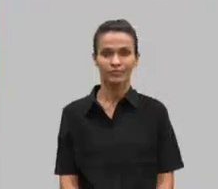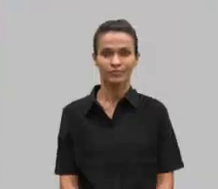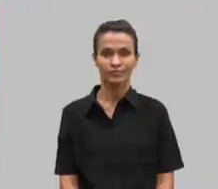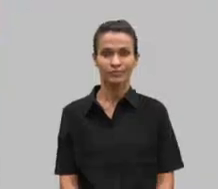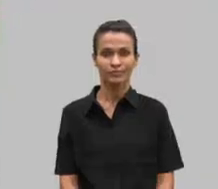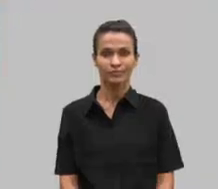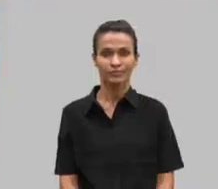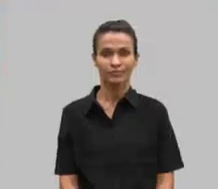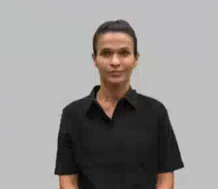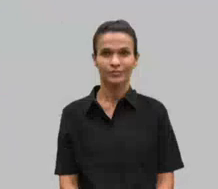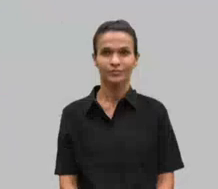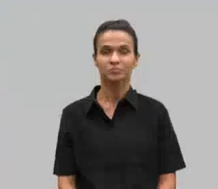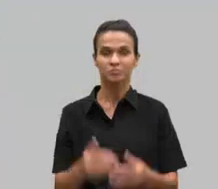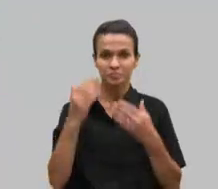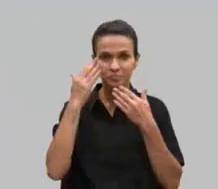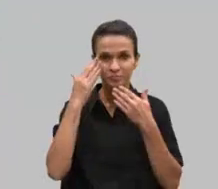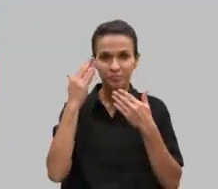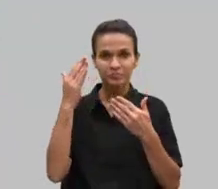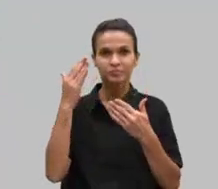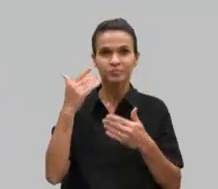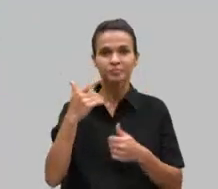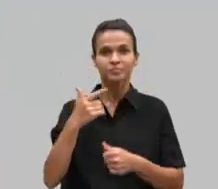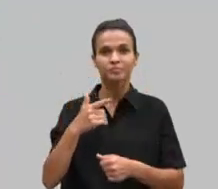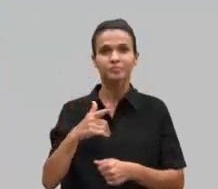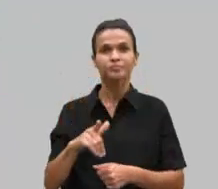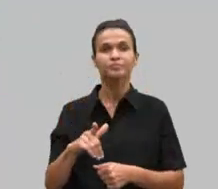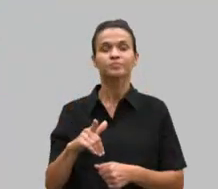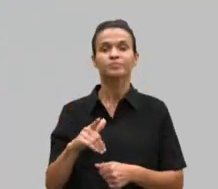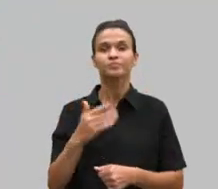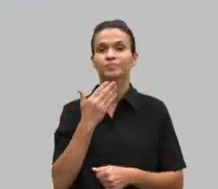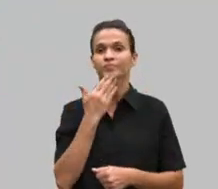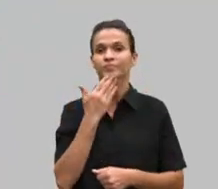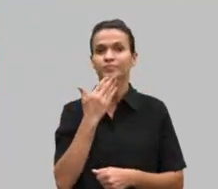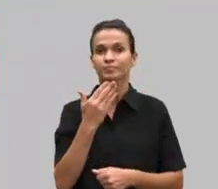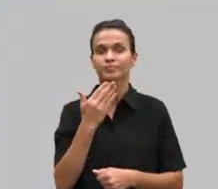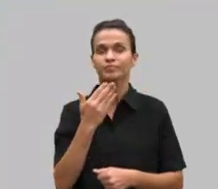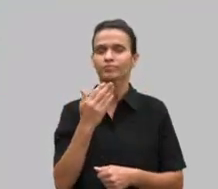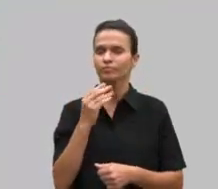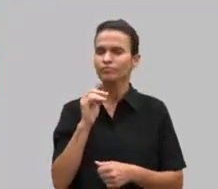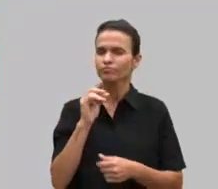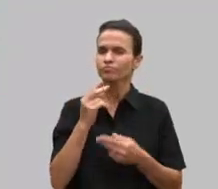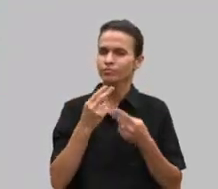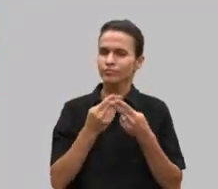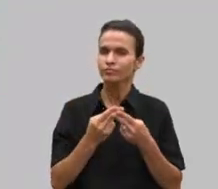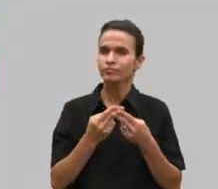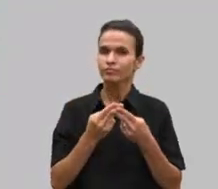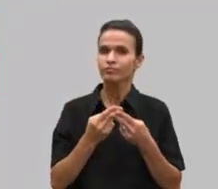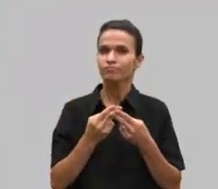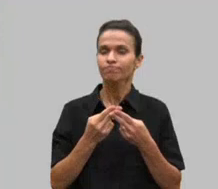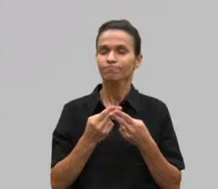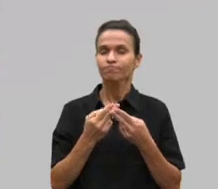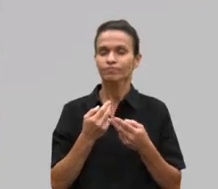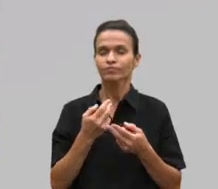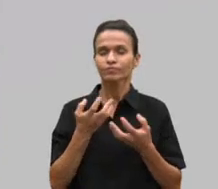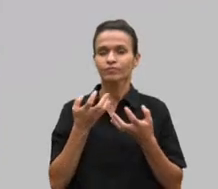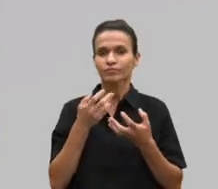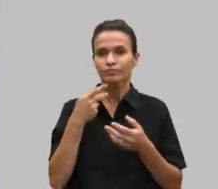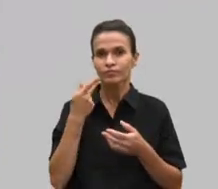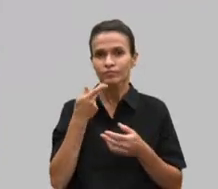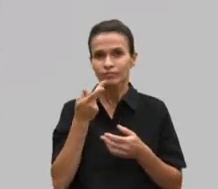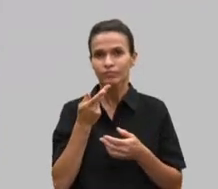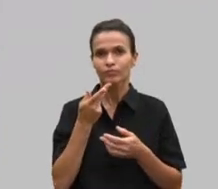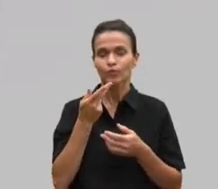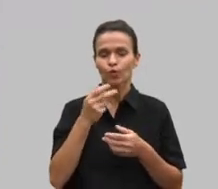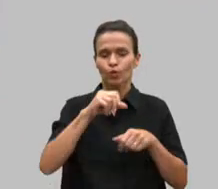obrigado Mais uma vez peço um pouco de paciência porque faço questão de citar todos os